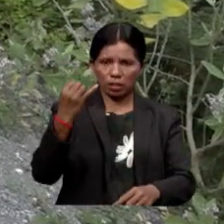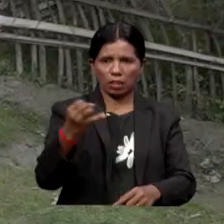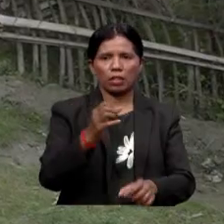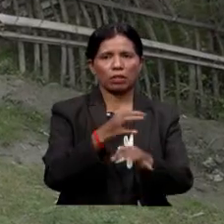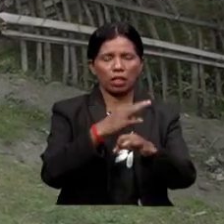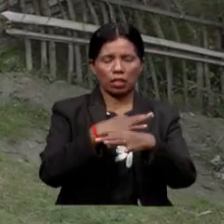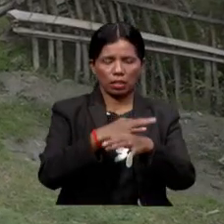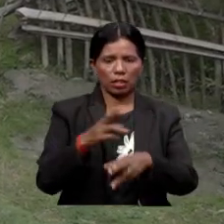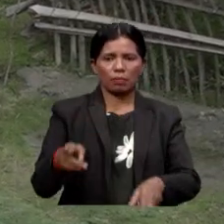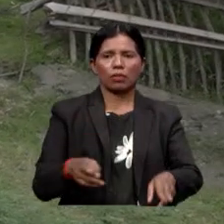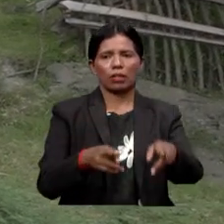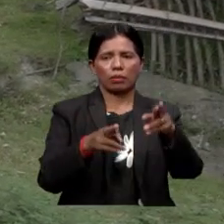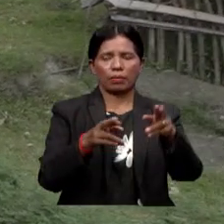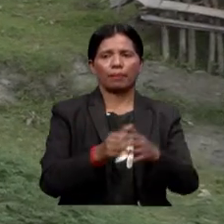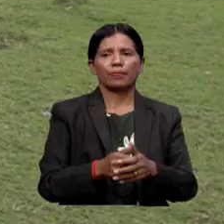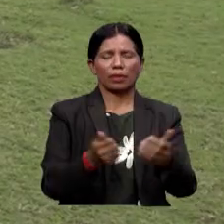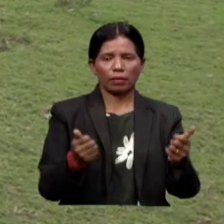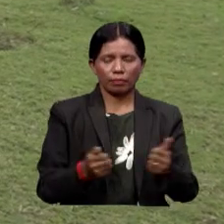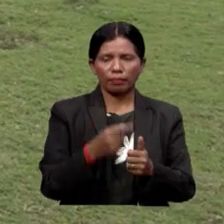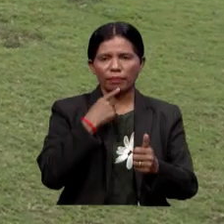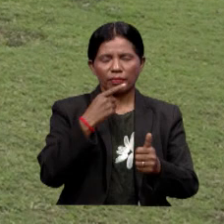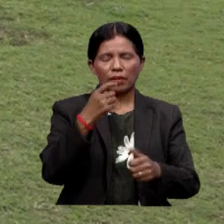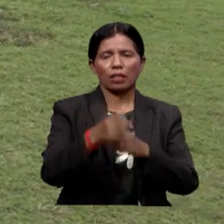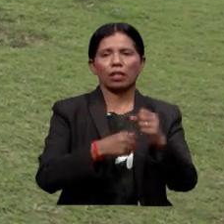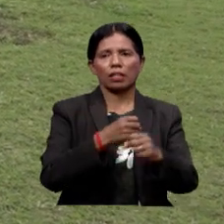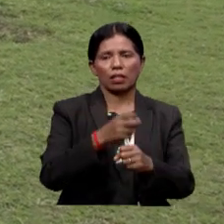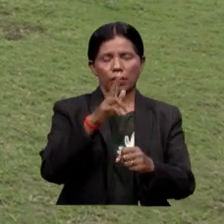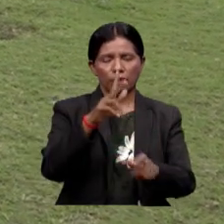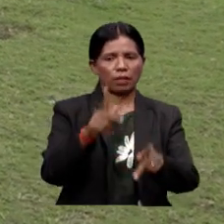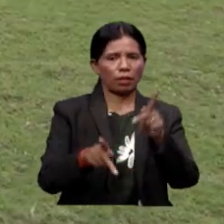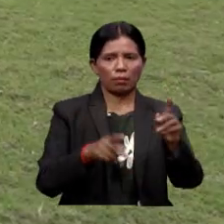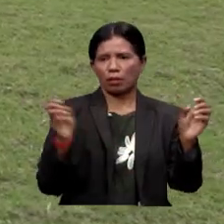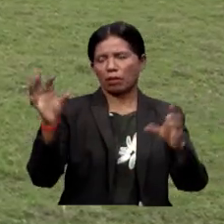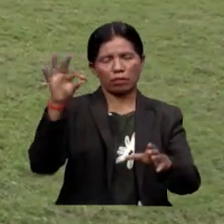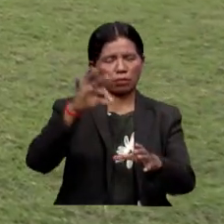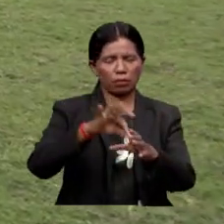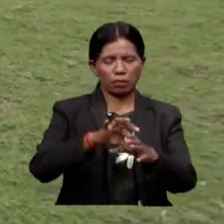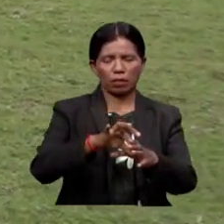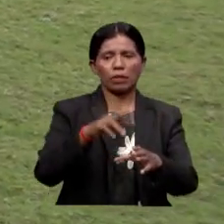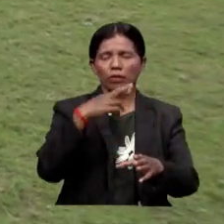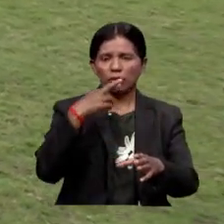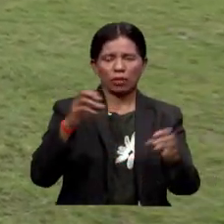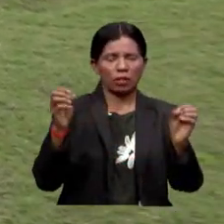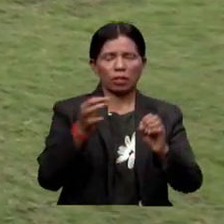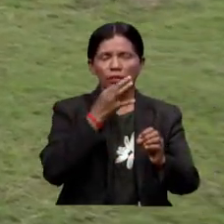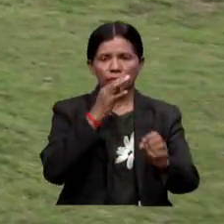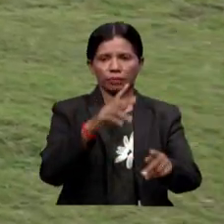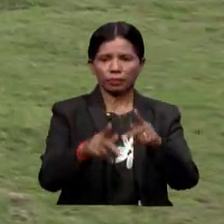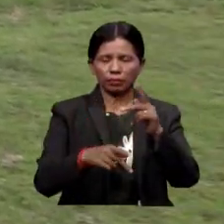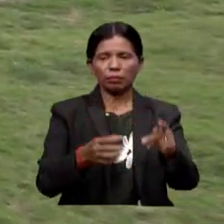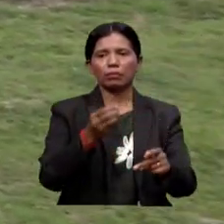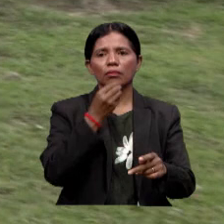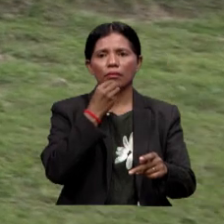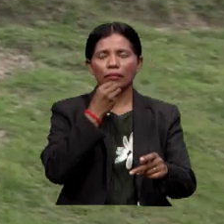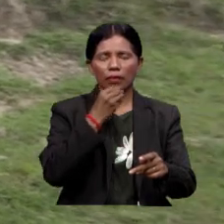Mota. Autoridade local ne reconhece, durante Tinantolo, povo la halonatar, menos aihan, hodi povo consumo deit